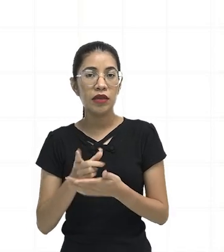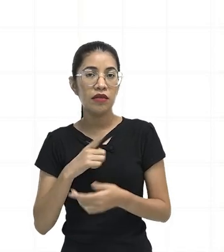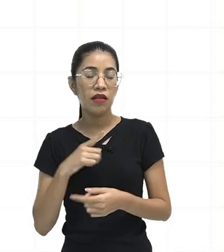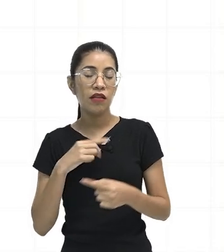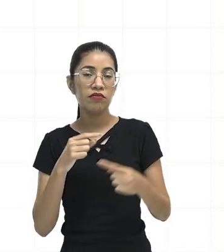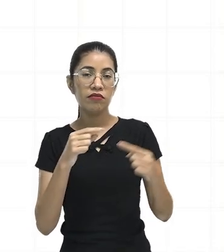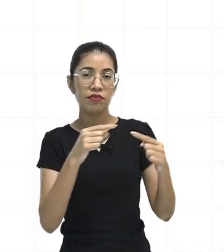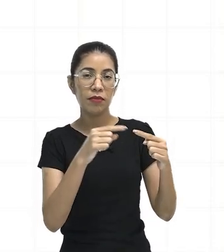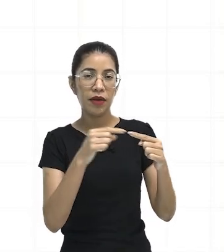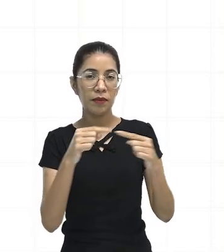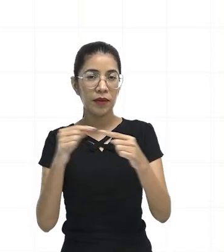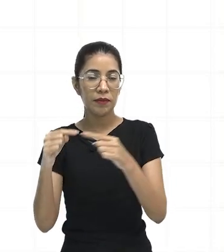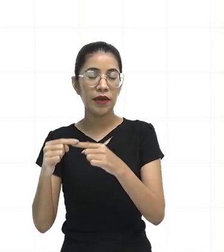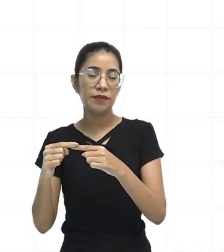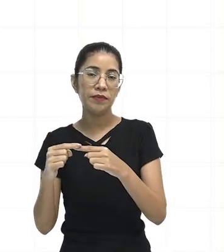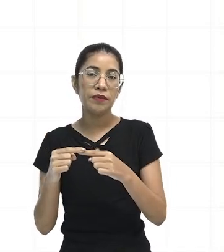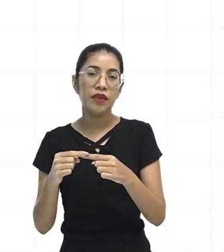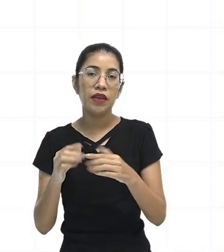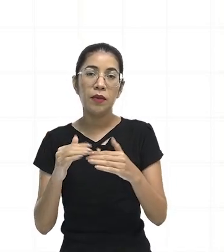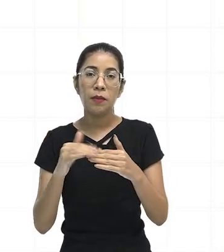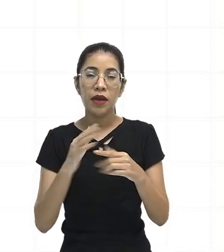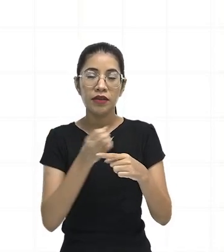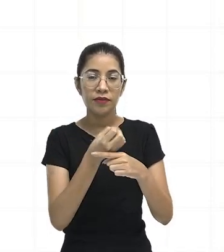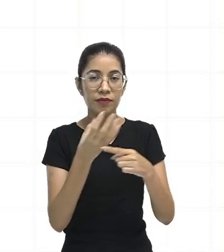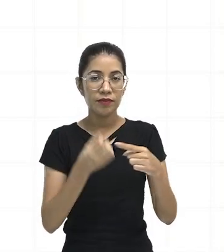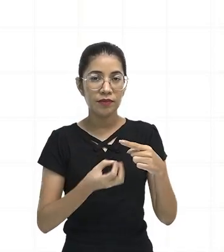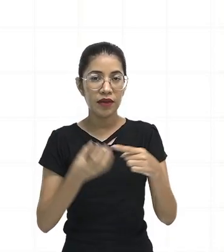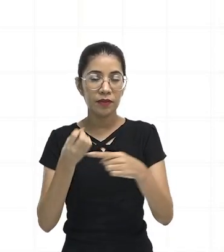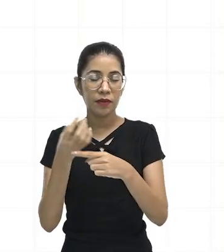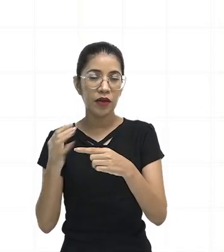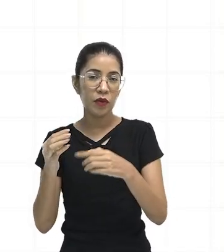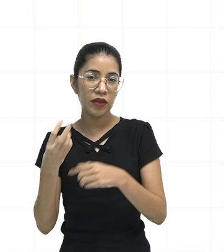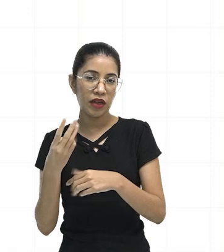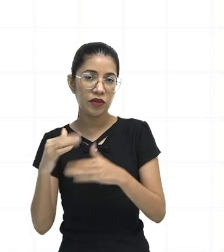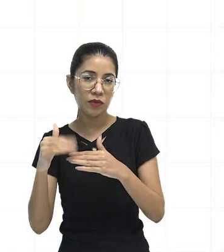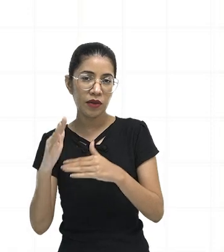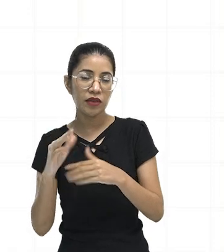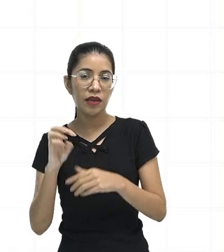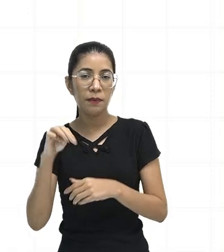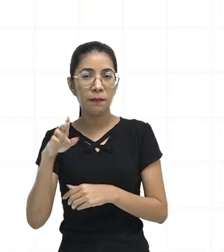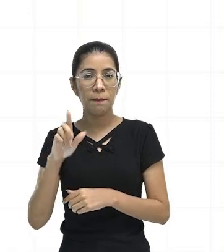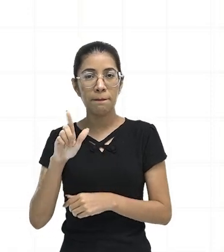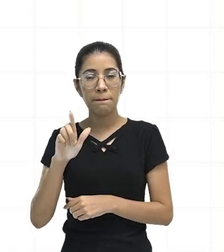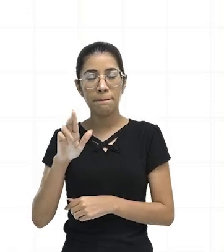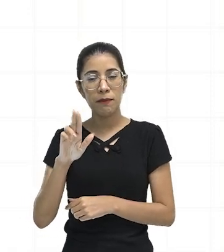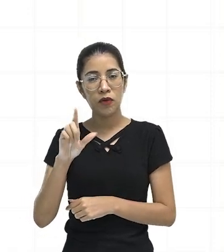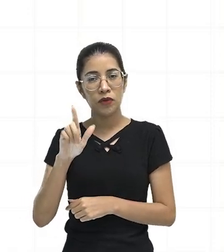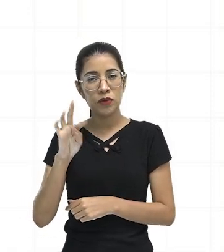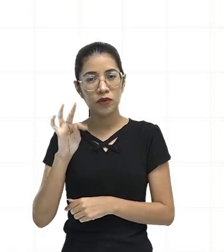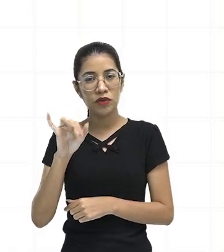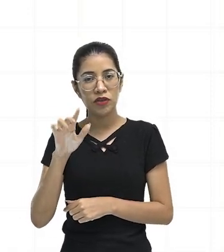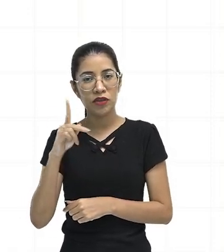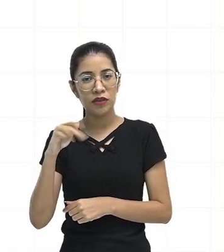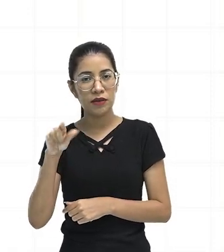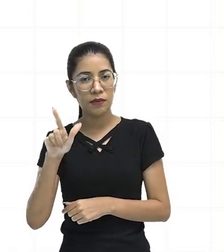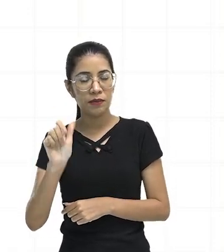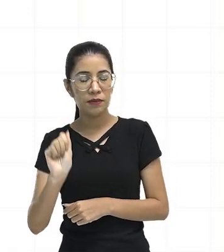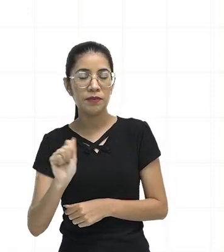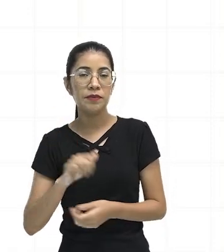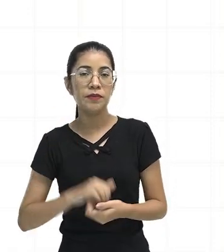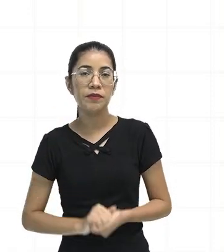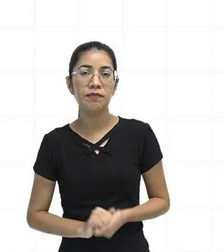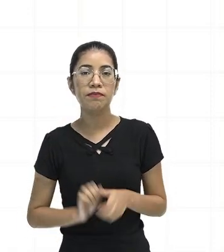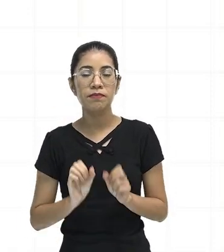com 3 frações ou mais, ela será chamada de proporção múltipla. Perfeito. Então, nós